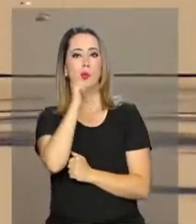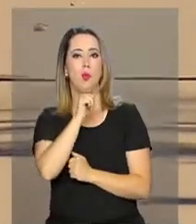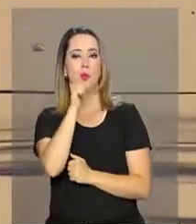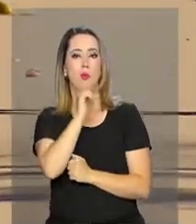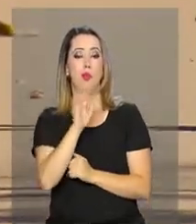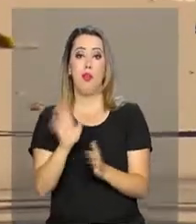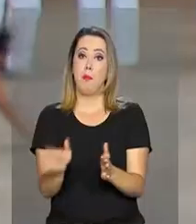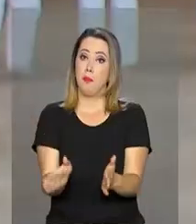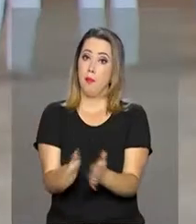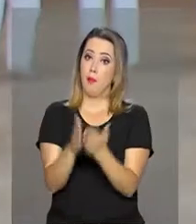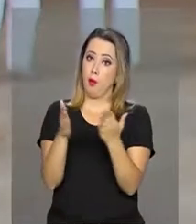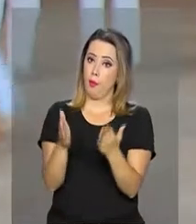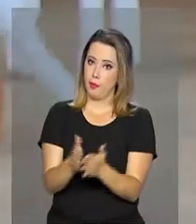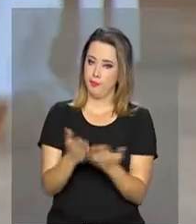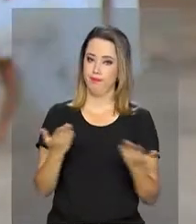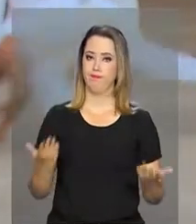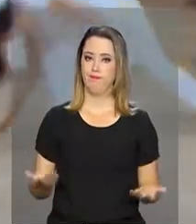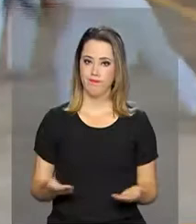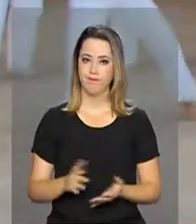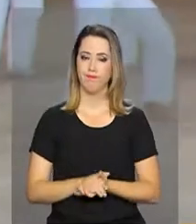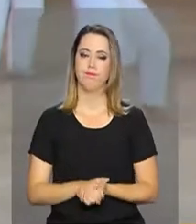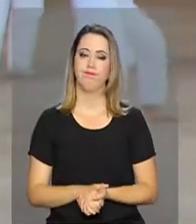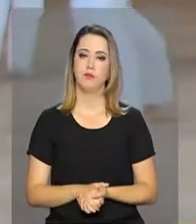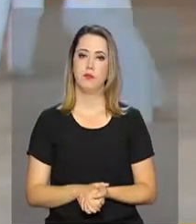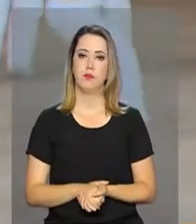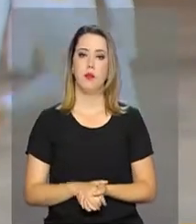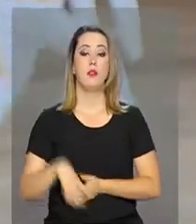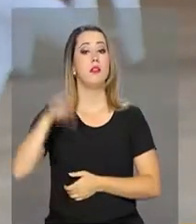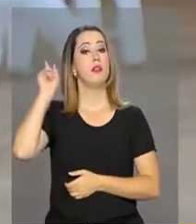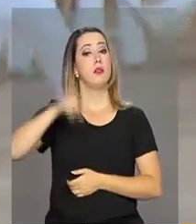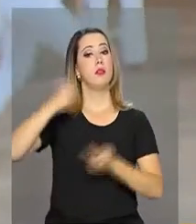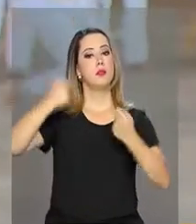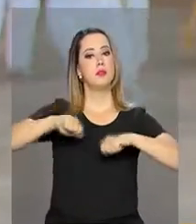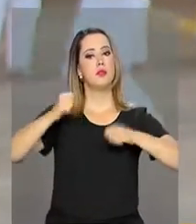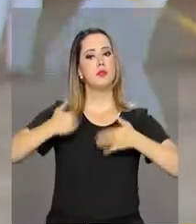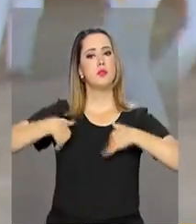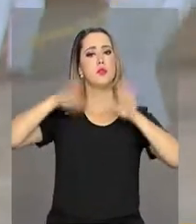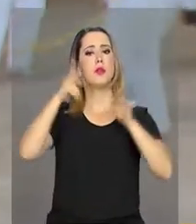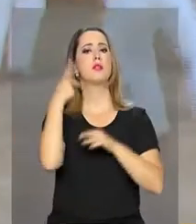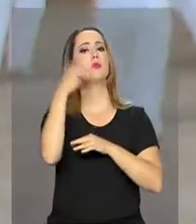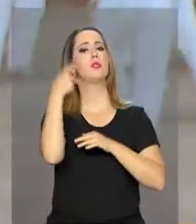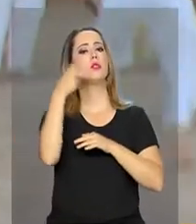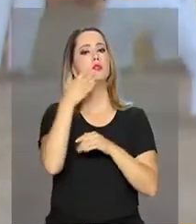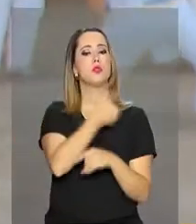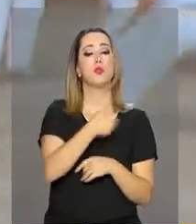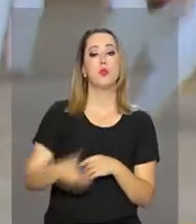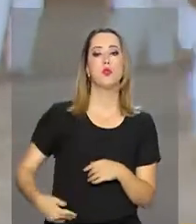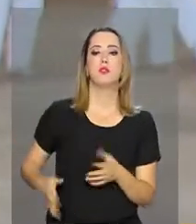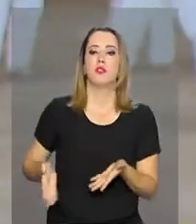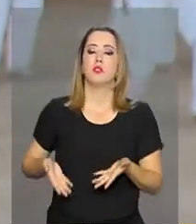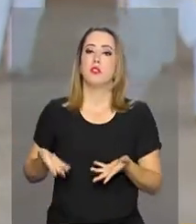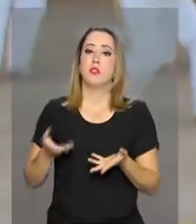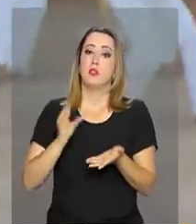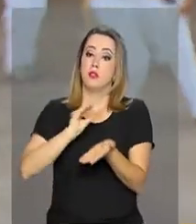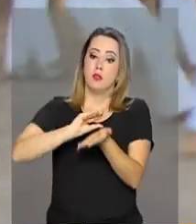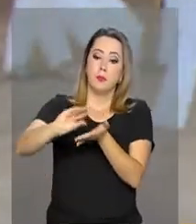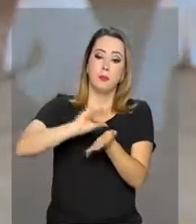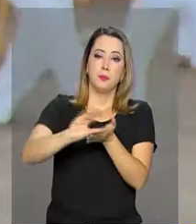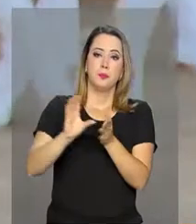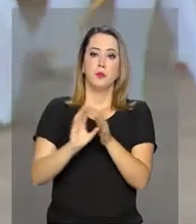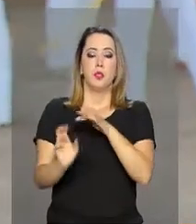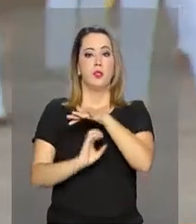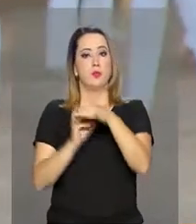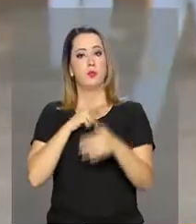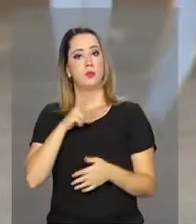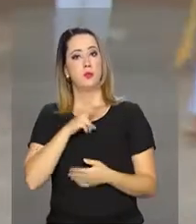instrução o relatório concluiu que são necessárias mais políticas públicas além de investimentos do setor privado para